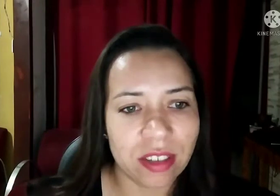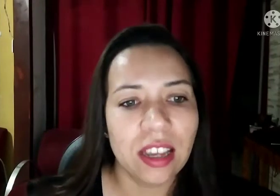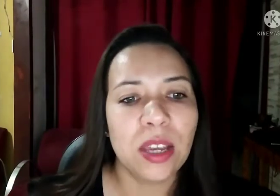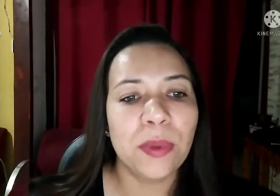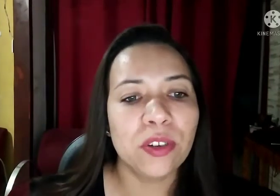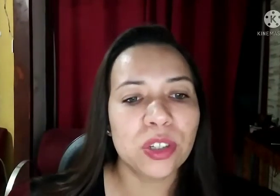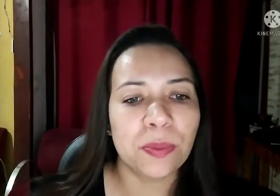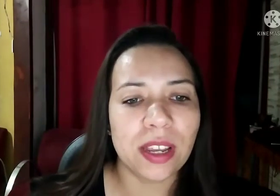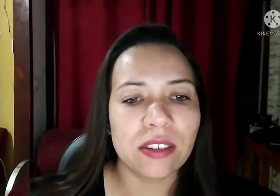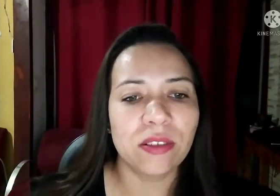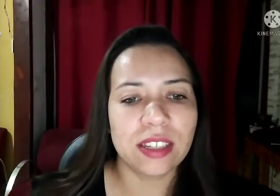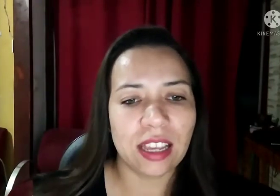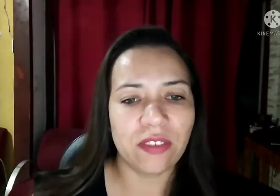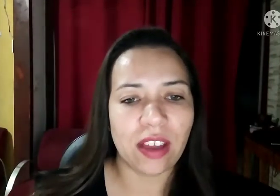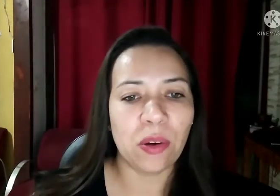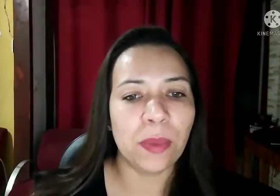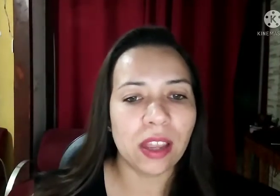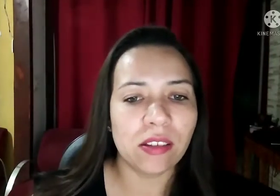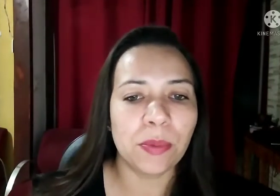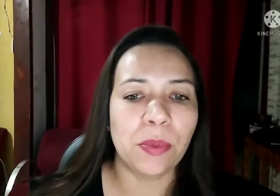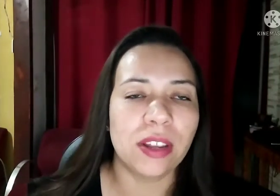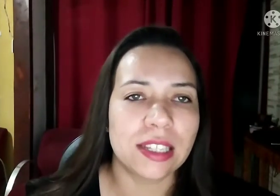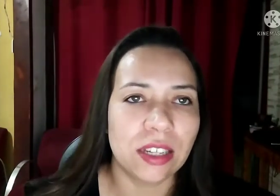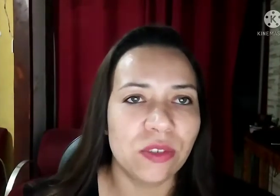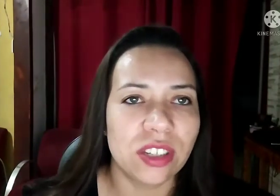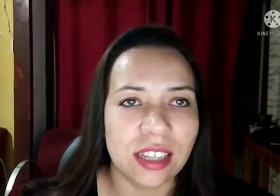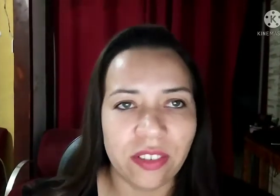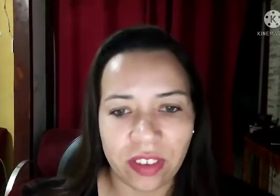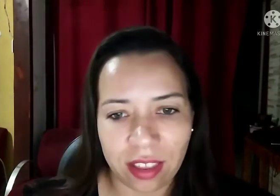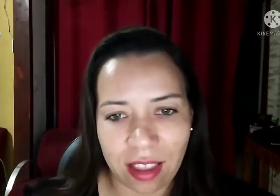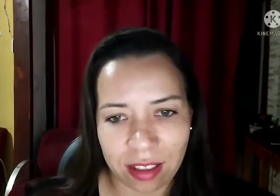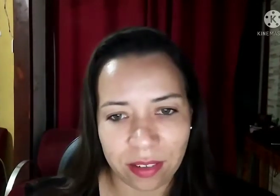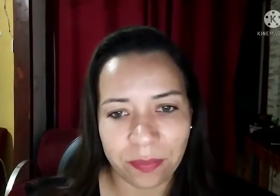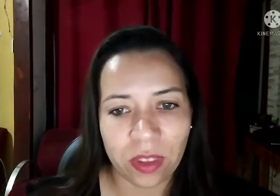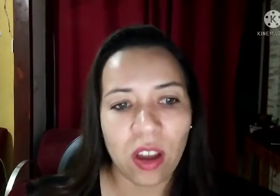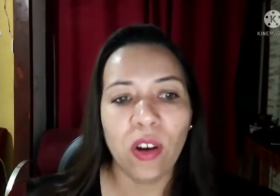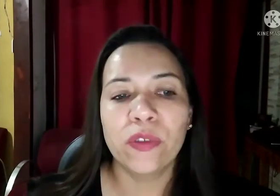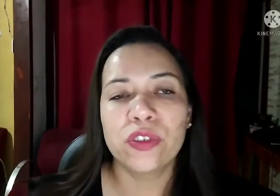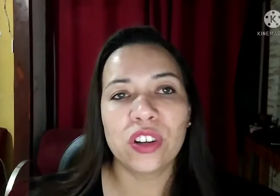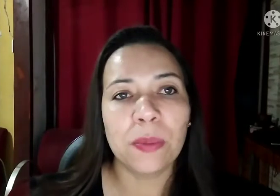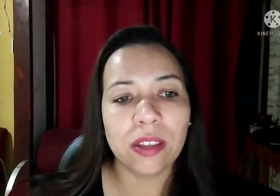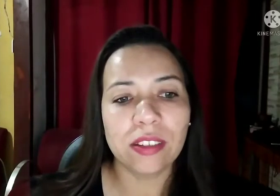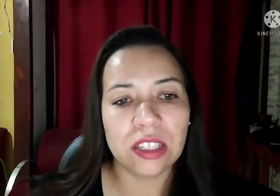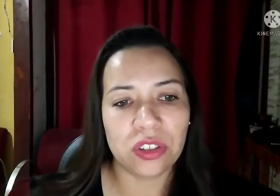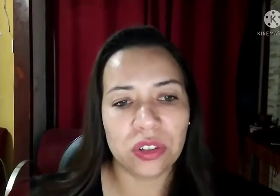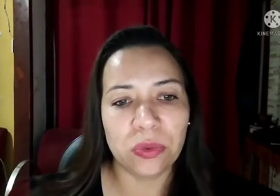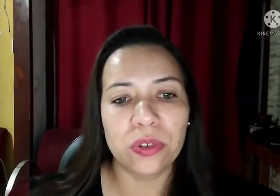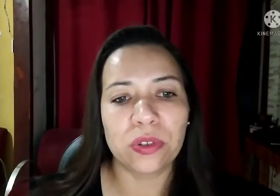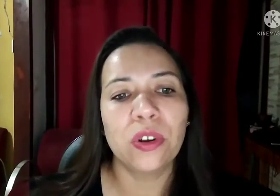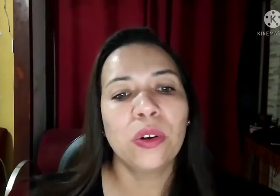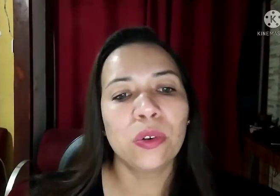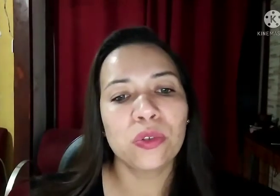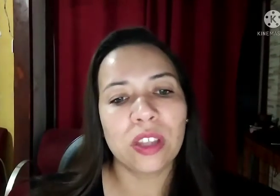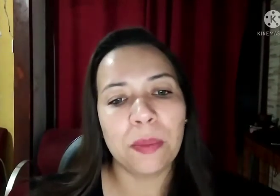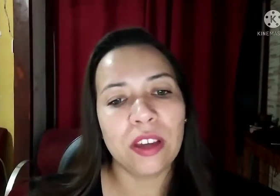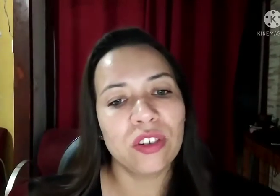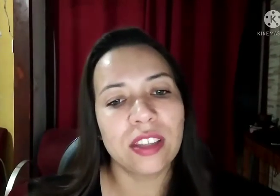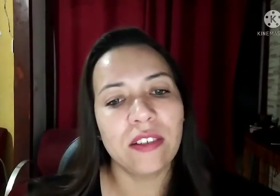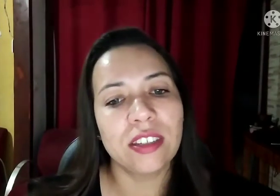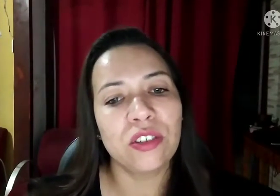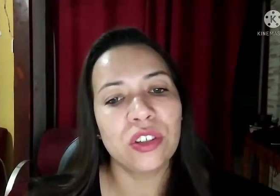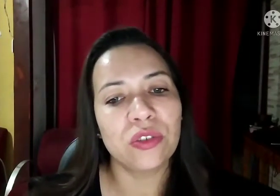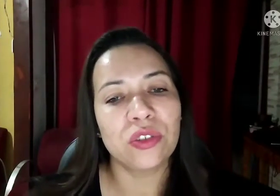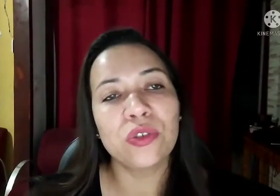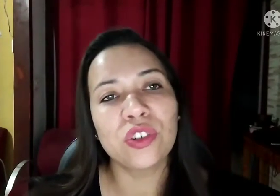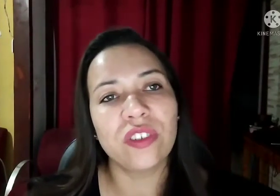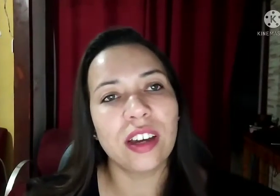ao vírus e menosprezo que se refere ao medo da população de ser infectada. O funcionamento desse discurso conjuntamente